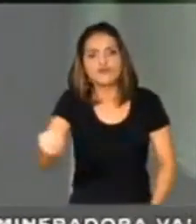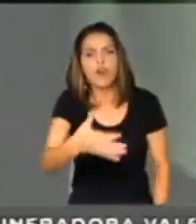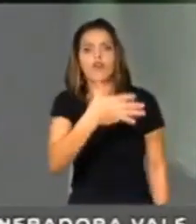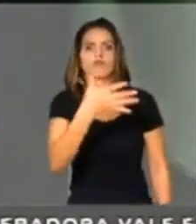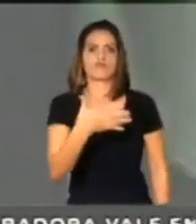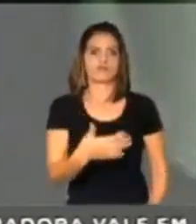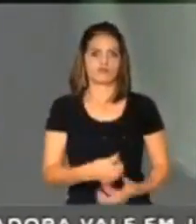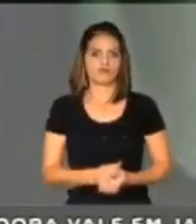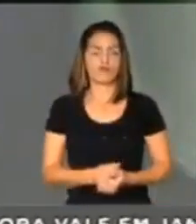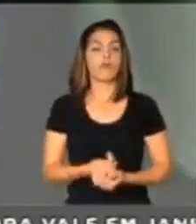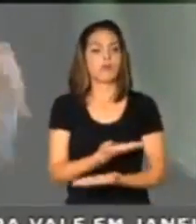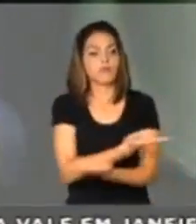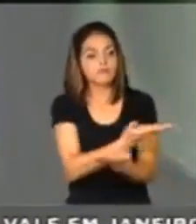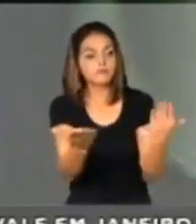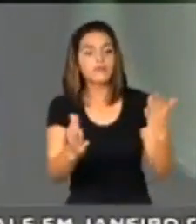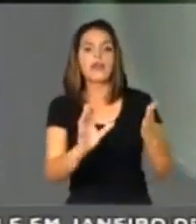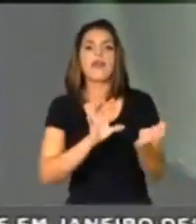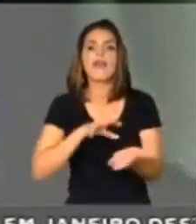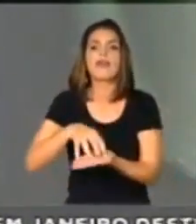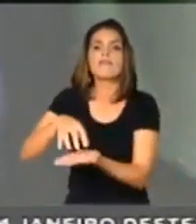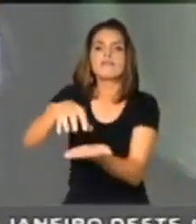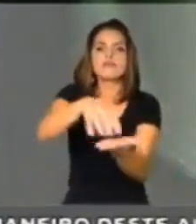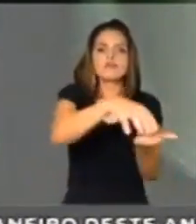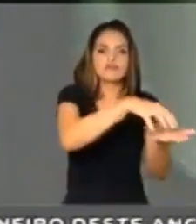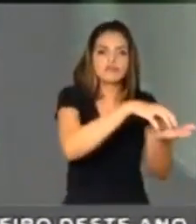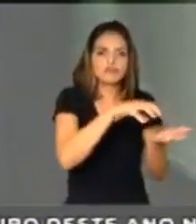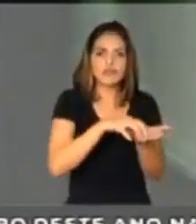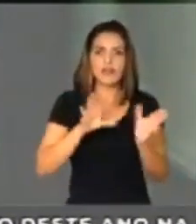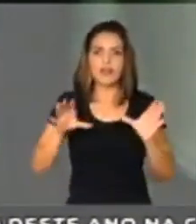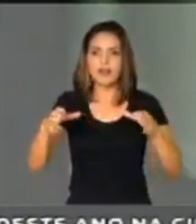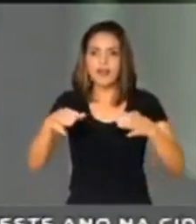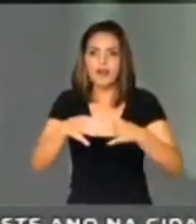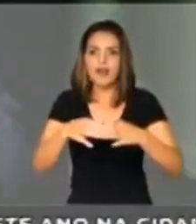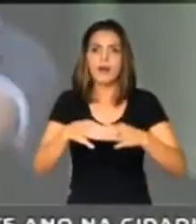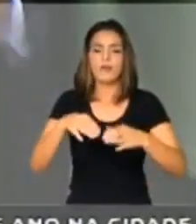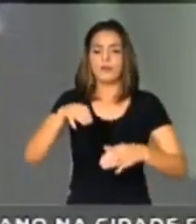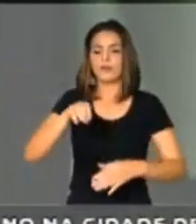investimentos, atendendo as entidades do movimento de